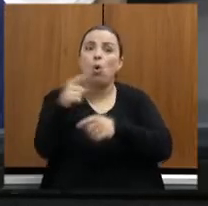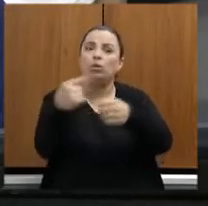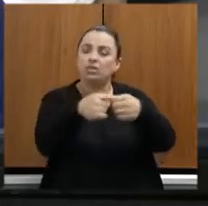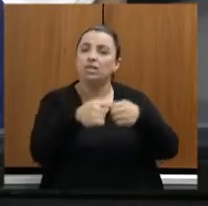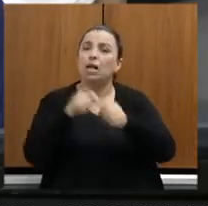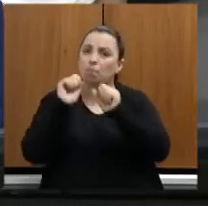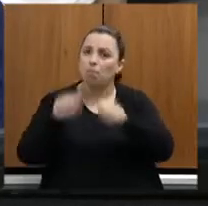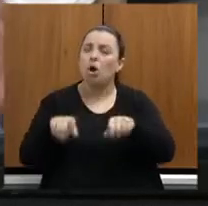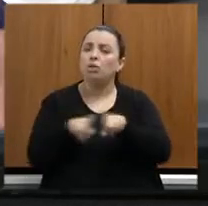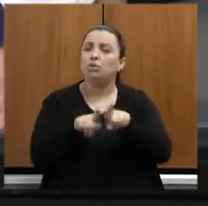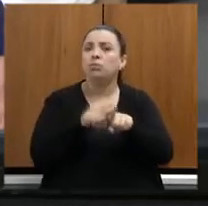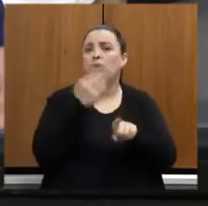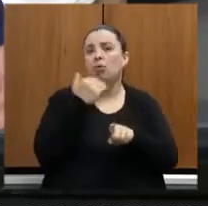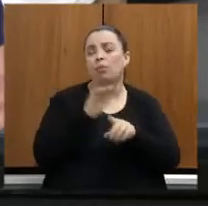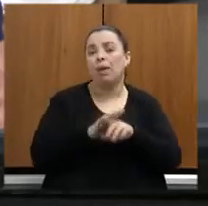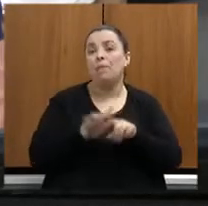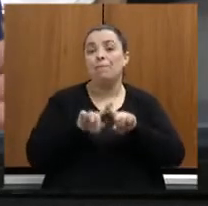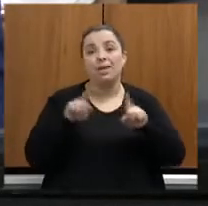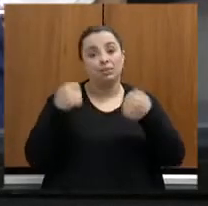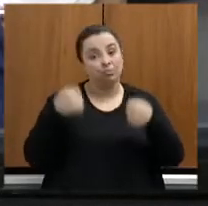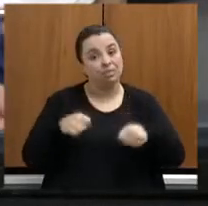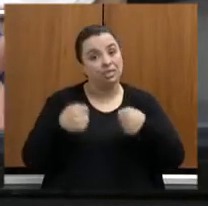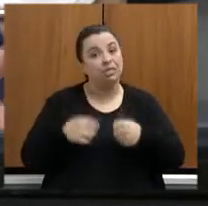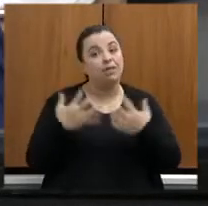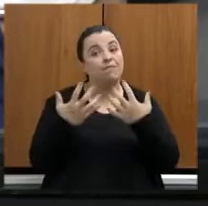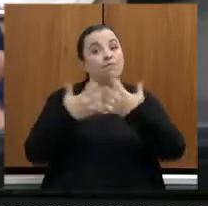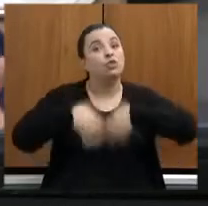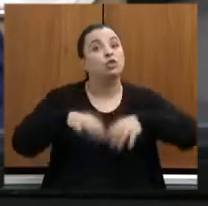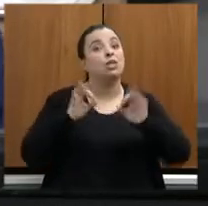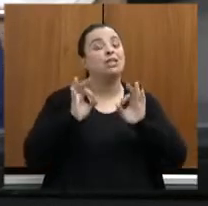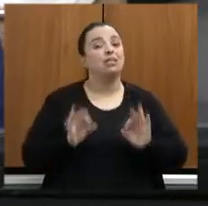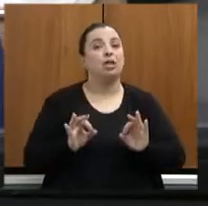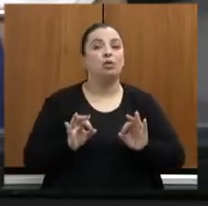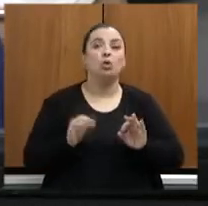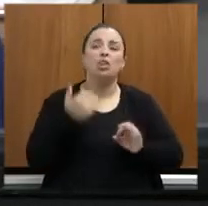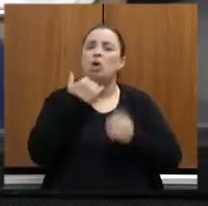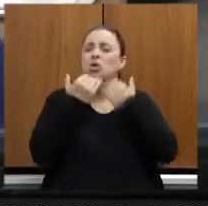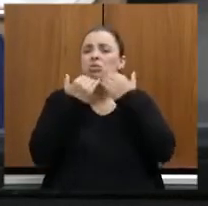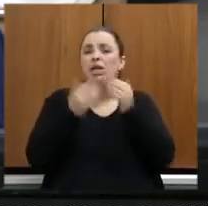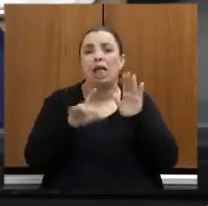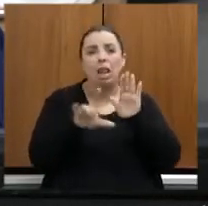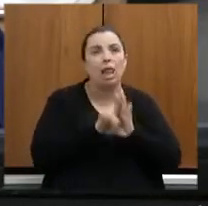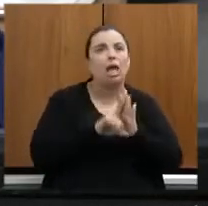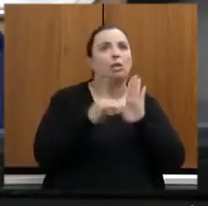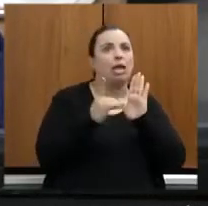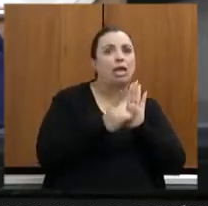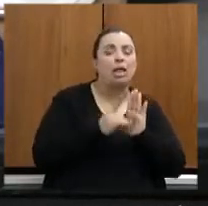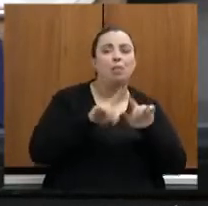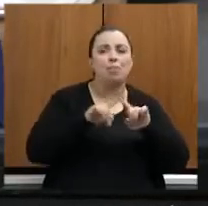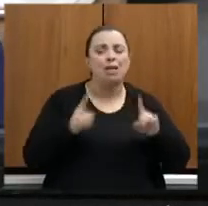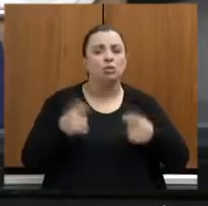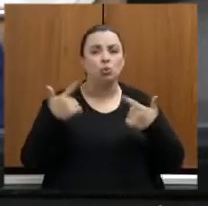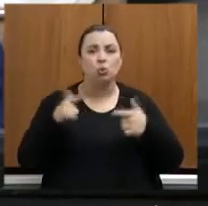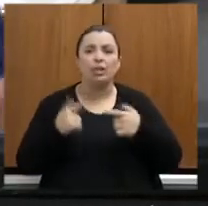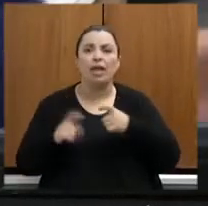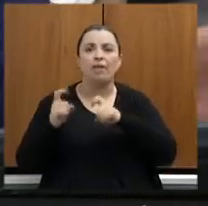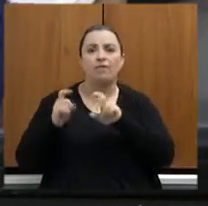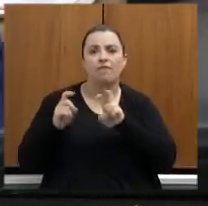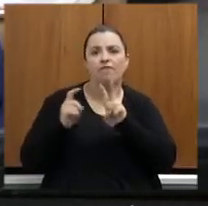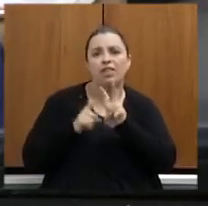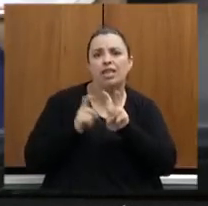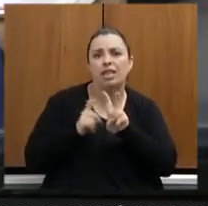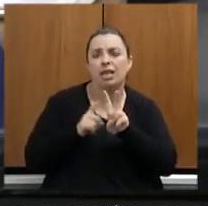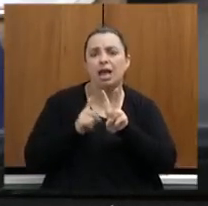no serviço funcionando adianta fazer a lei o decreto e eu ser o teu operaciona lização daquilo tem um veterinário para acompanhar não fazer os